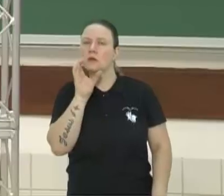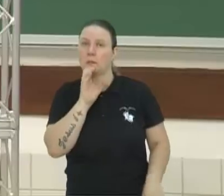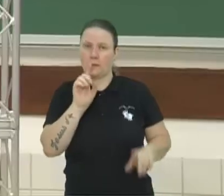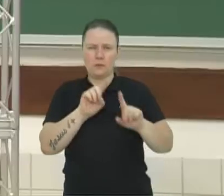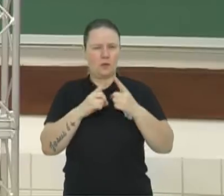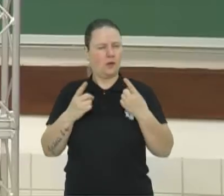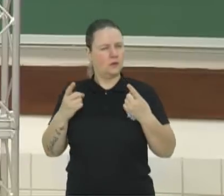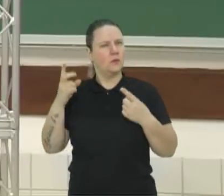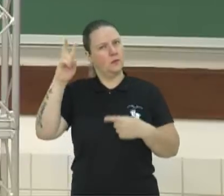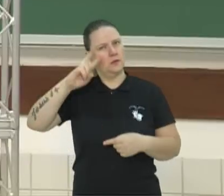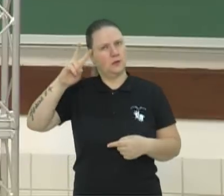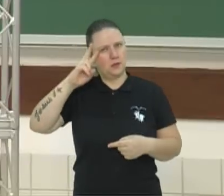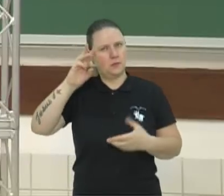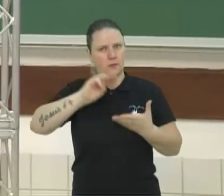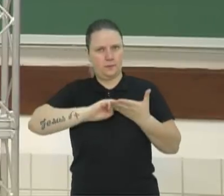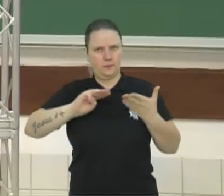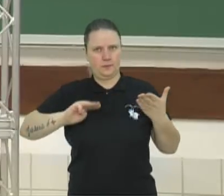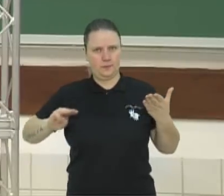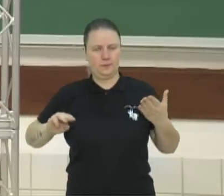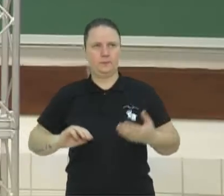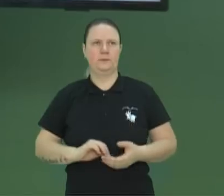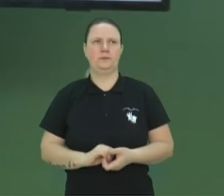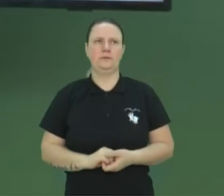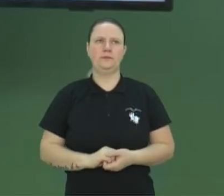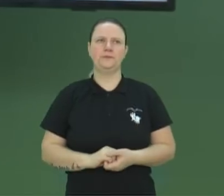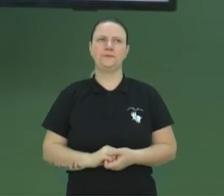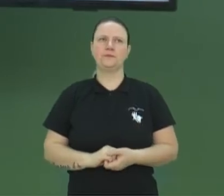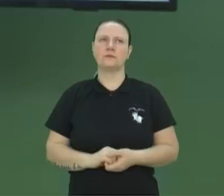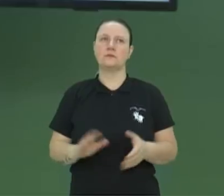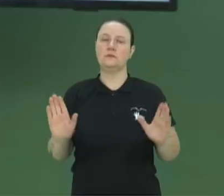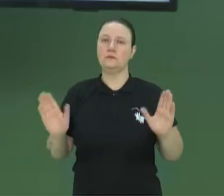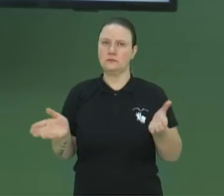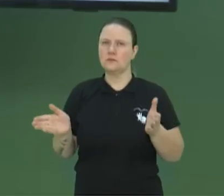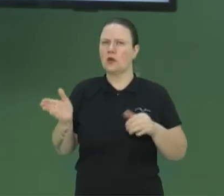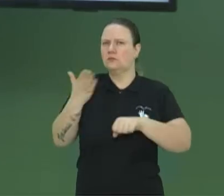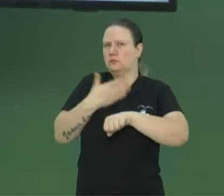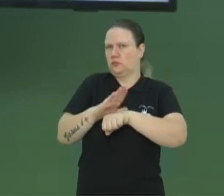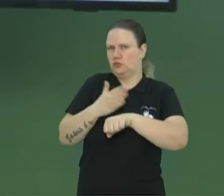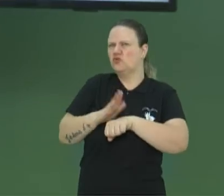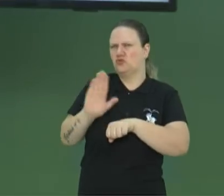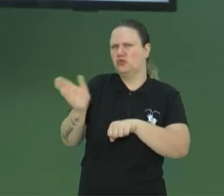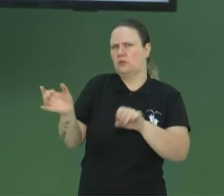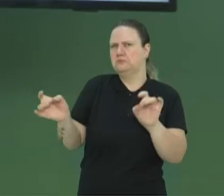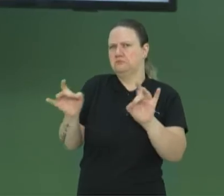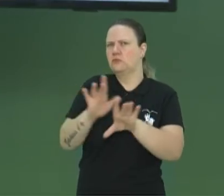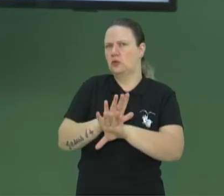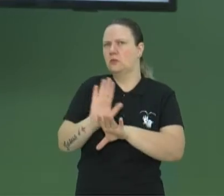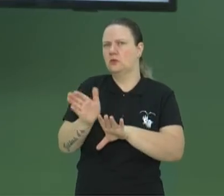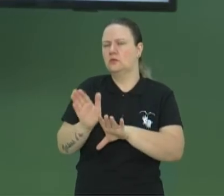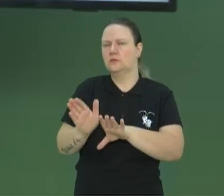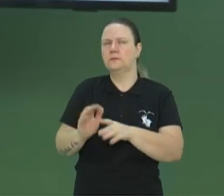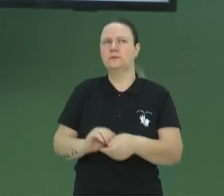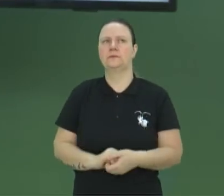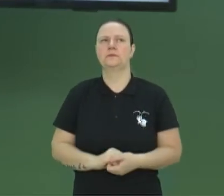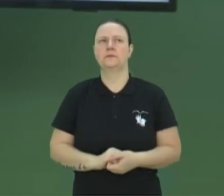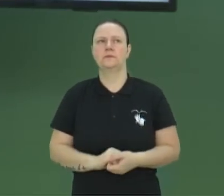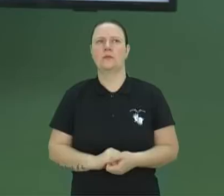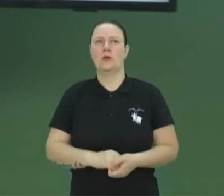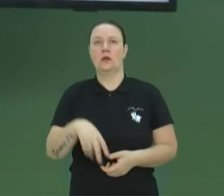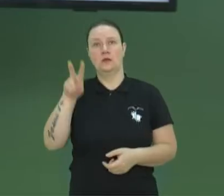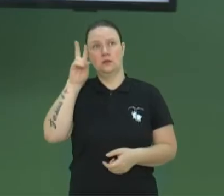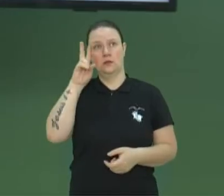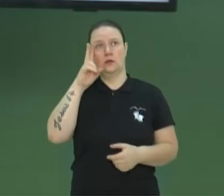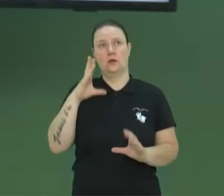vamos lá relembrar esse novo método aí também. Então aqui eu já resolvi essa equação do segundo grau, ó, pela soma e produto. Ó. Lembrar